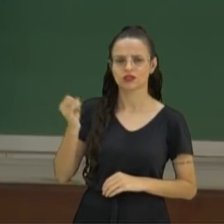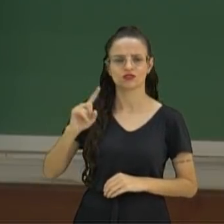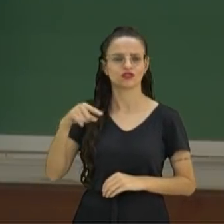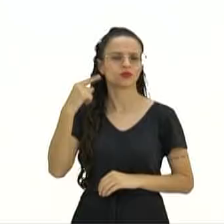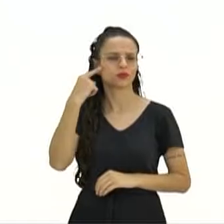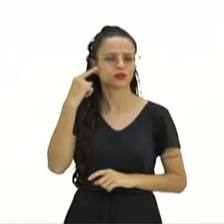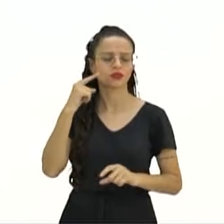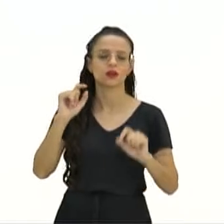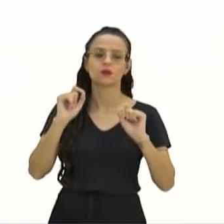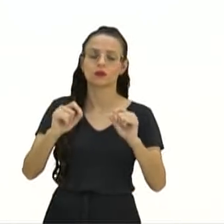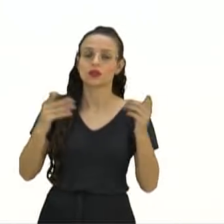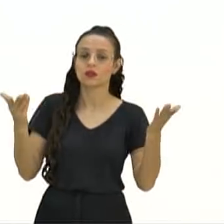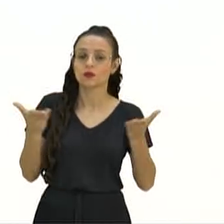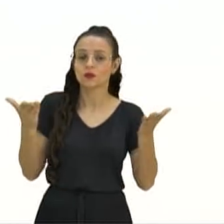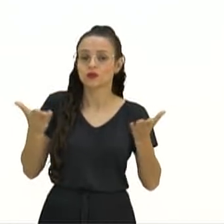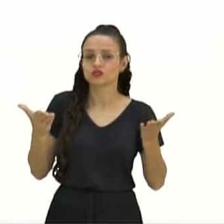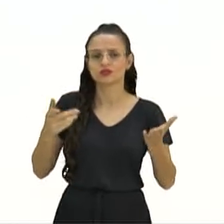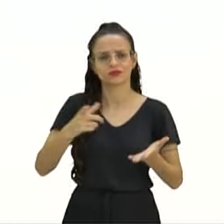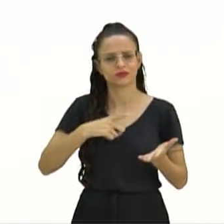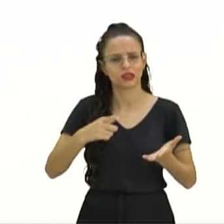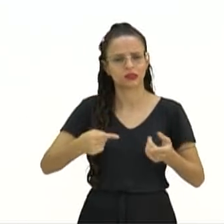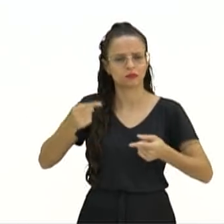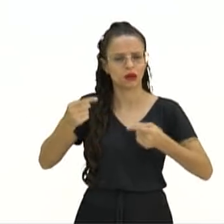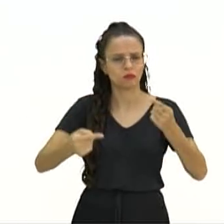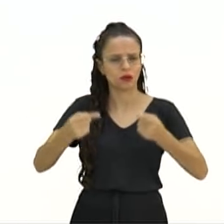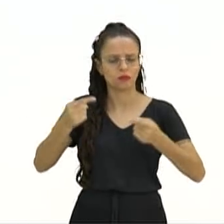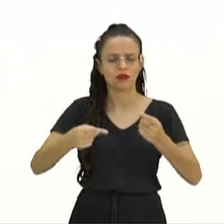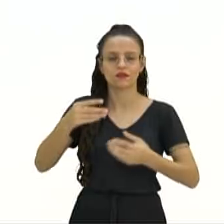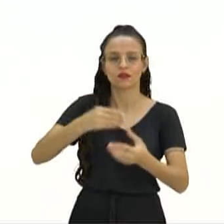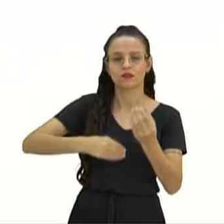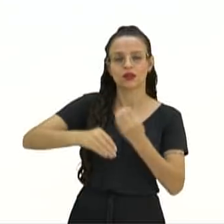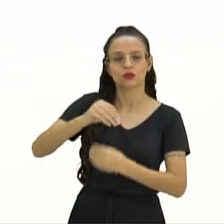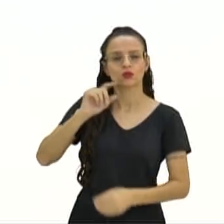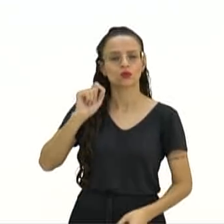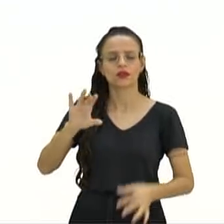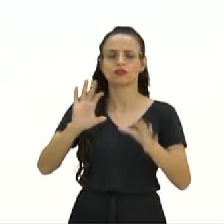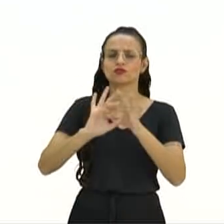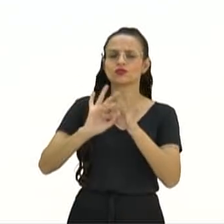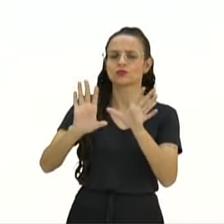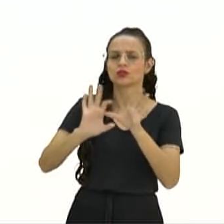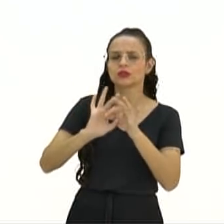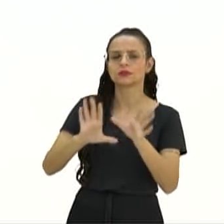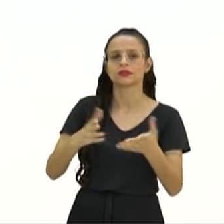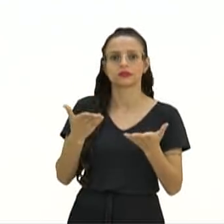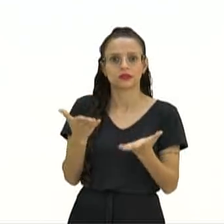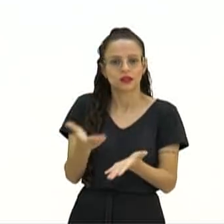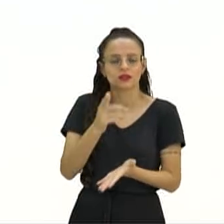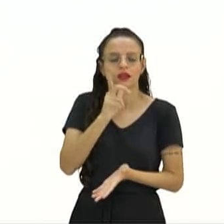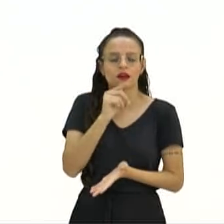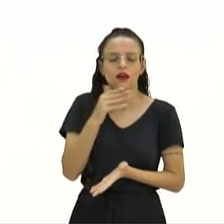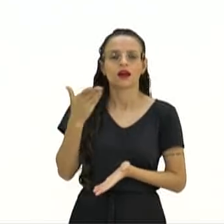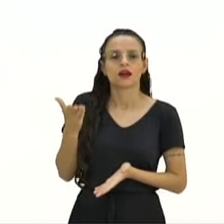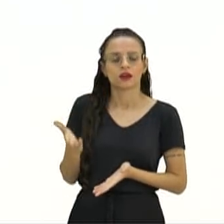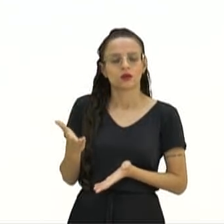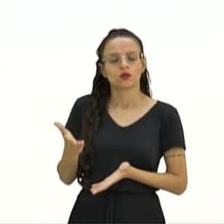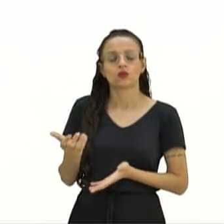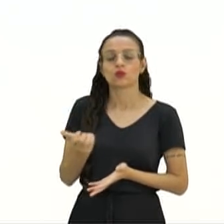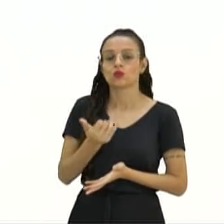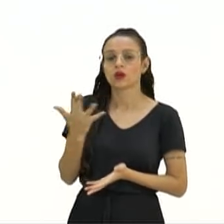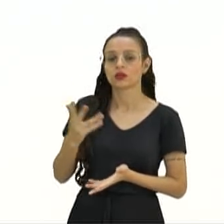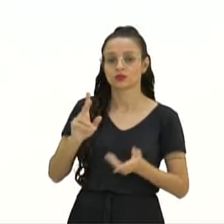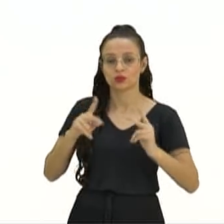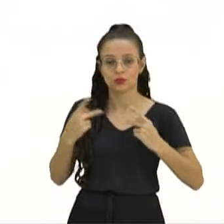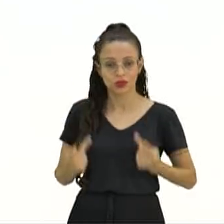pensar nela, que hoje as discussões acabam envolvendo muito a questão da disponibilidade do recurso, do quanto o ser